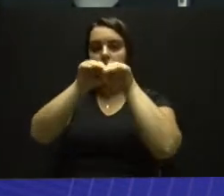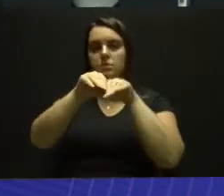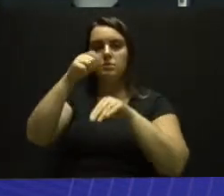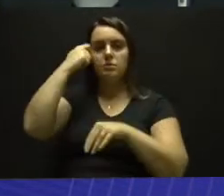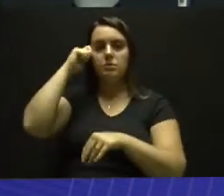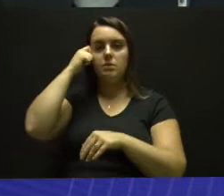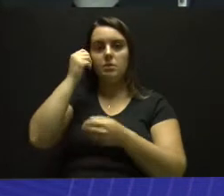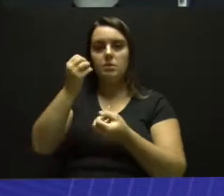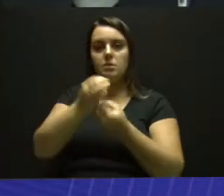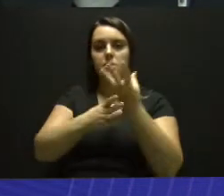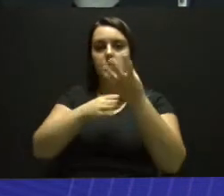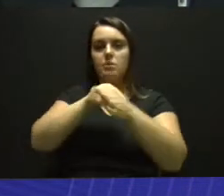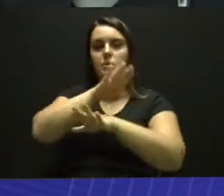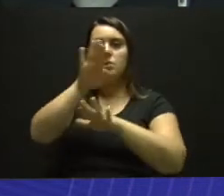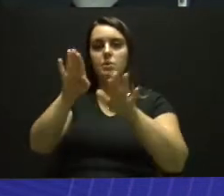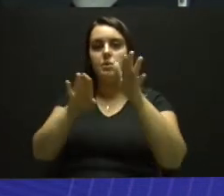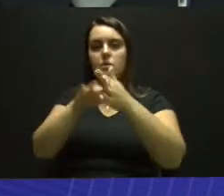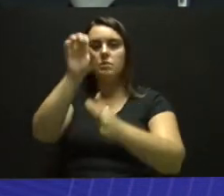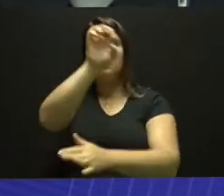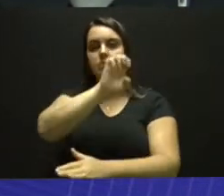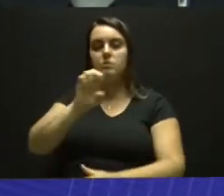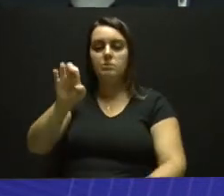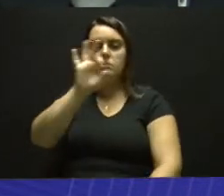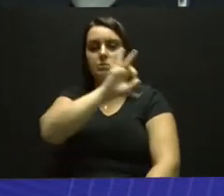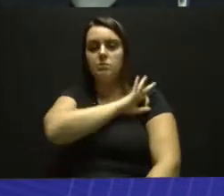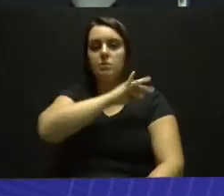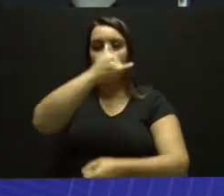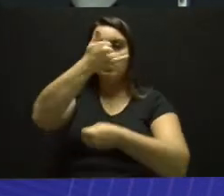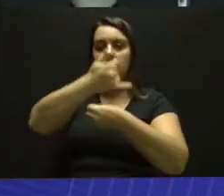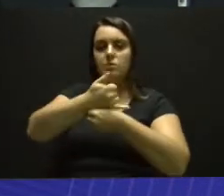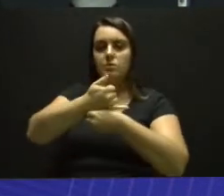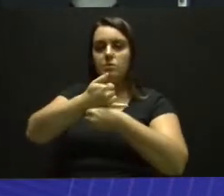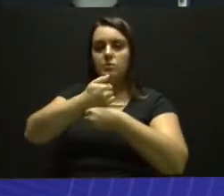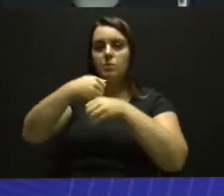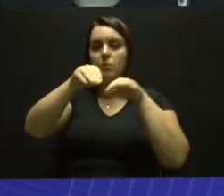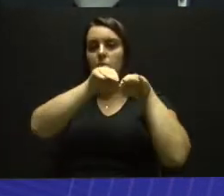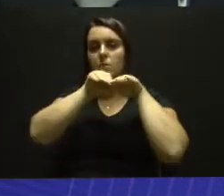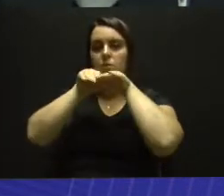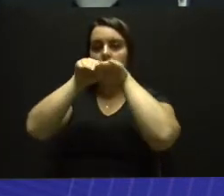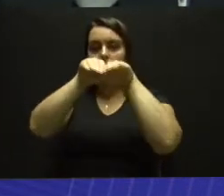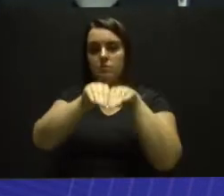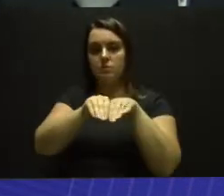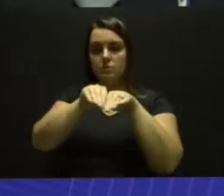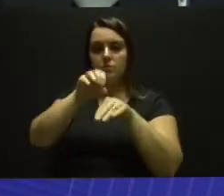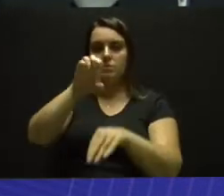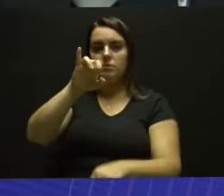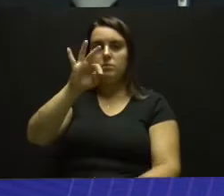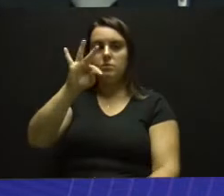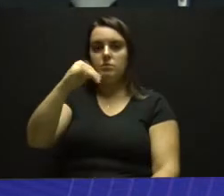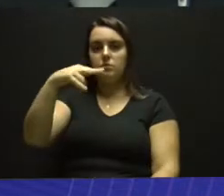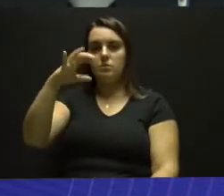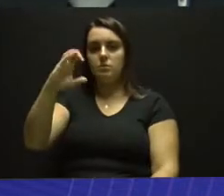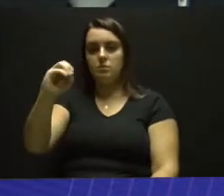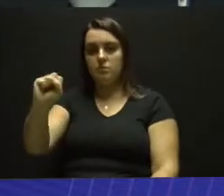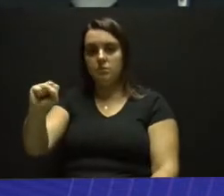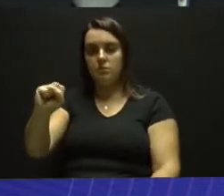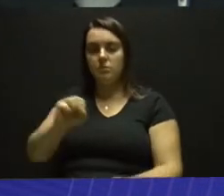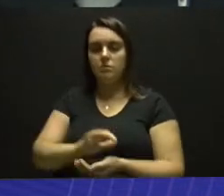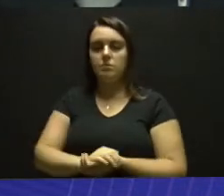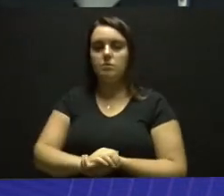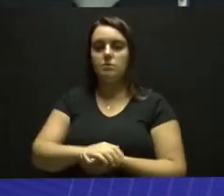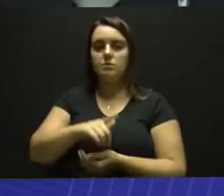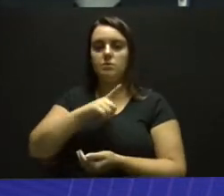e governos estaduais 2 as coordenadorias de igualdade racial e edinho para que ocorra a devida implementação